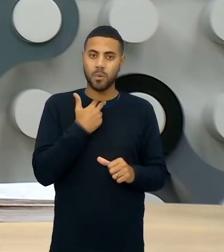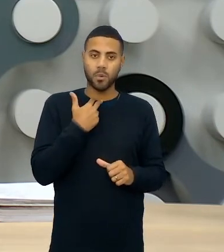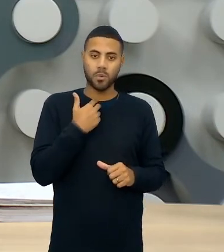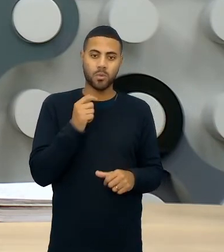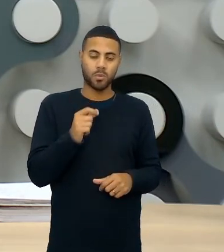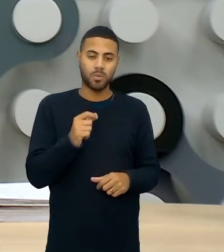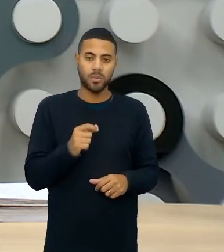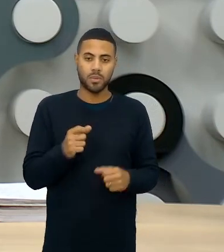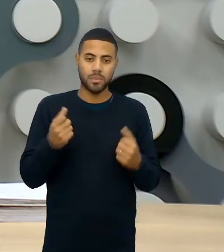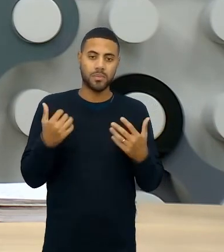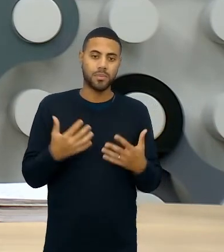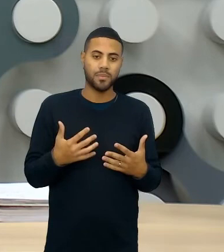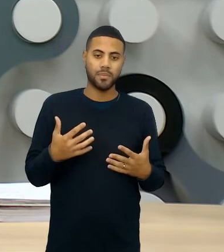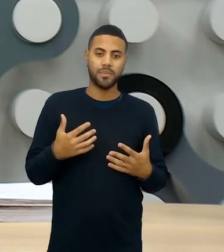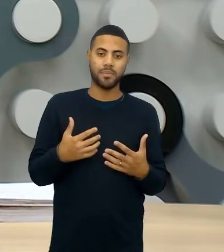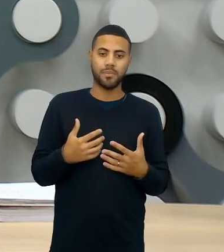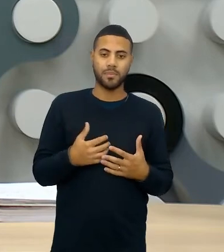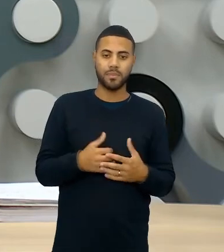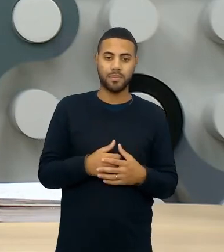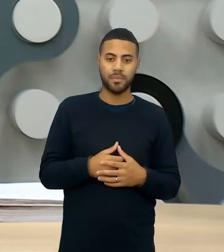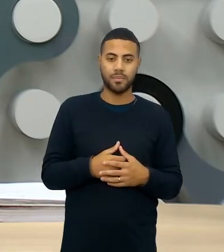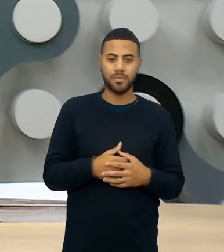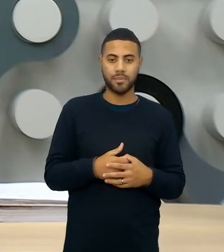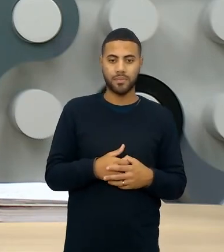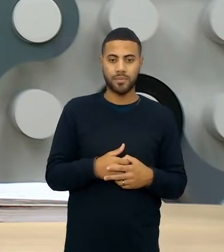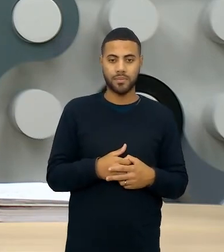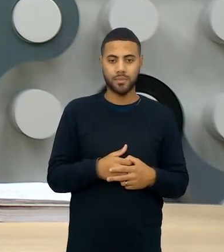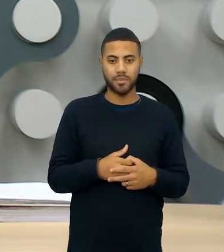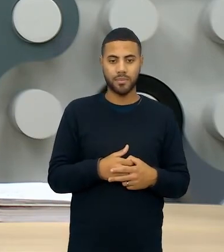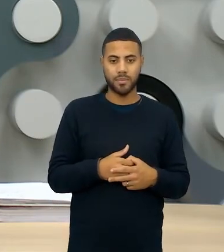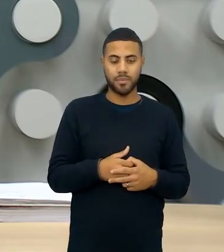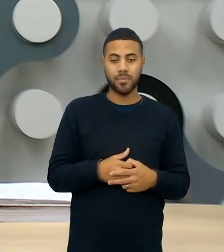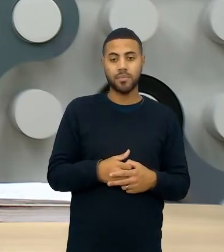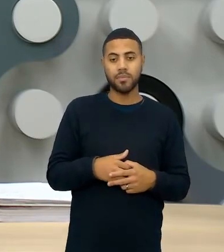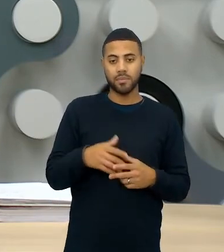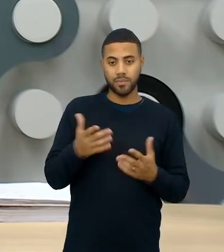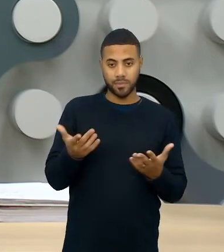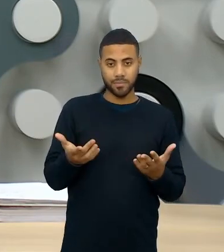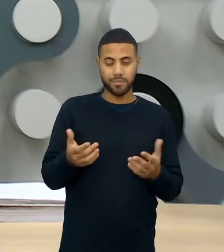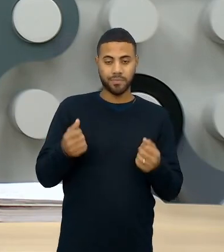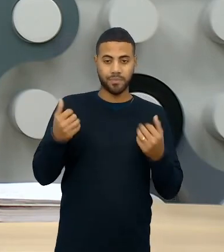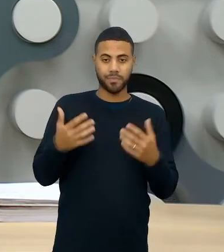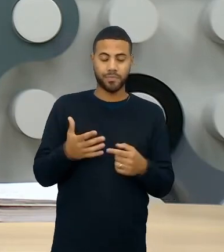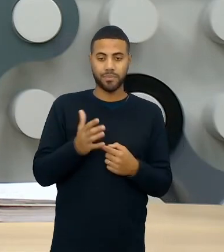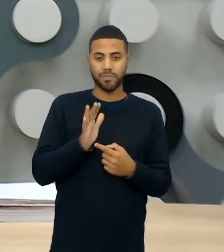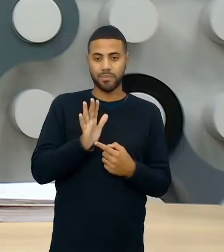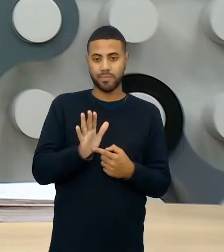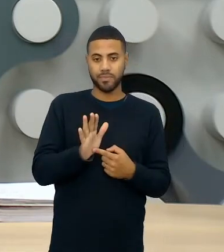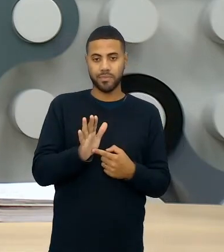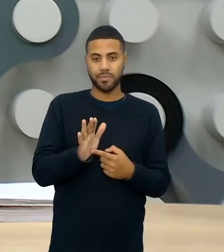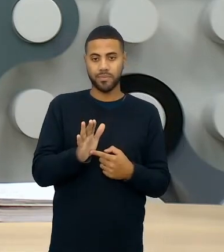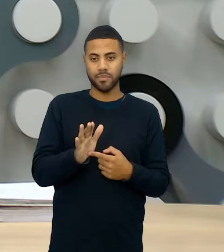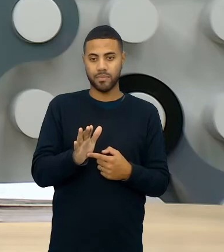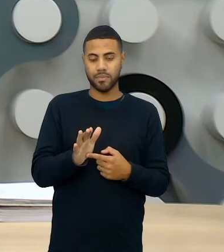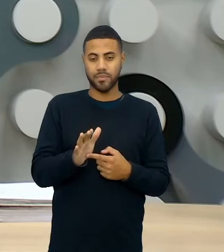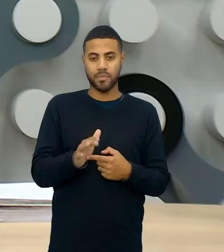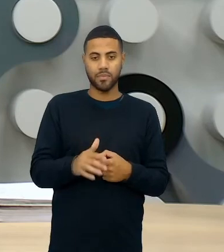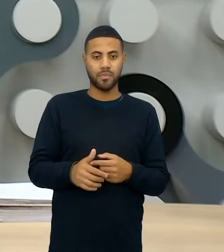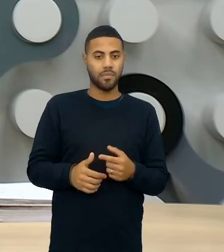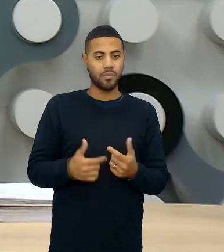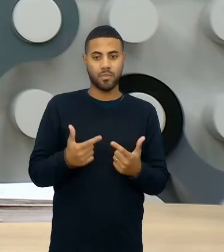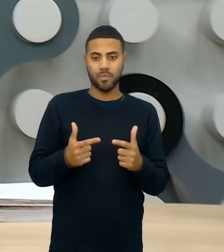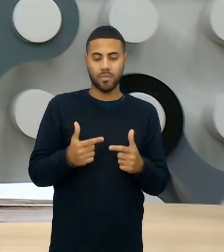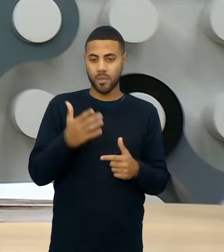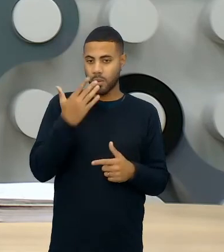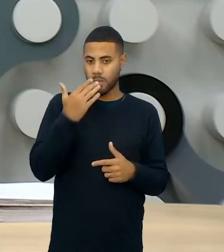reciclado, na hora que você coloca no lixo do reciclado as embalagens, é interessante que não tenha resto de alimento naquela